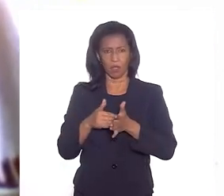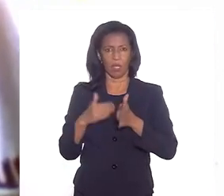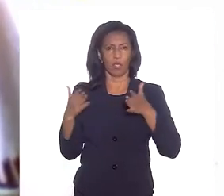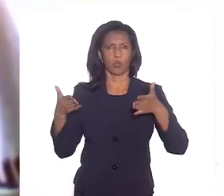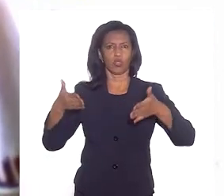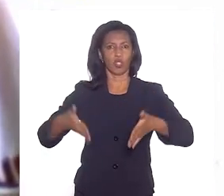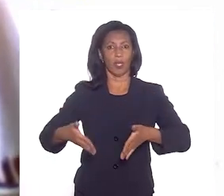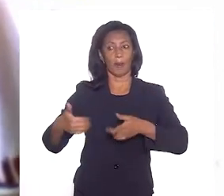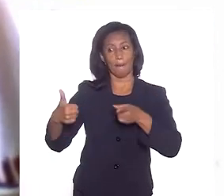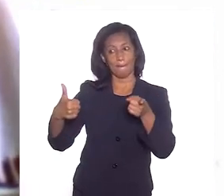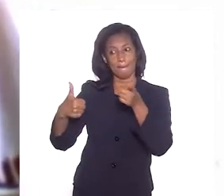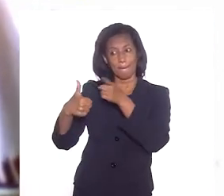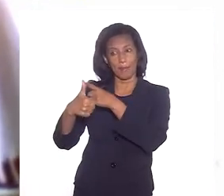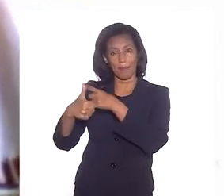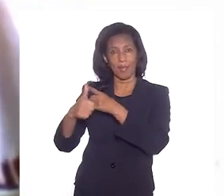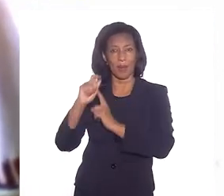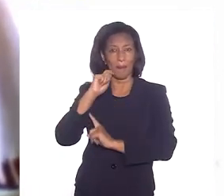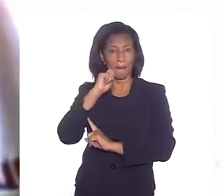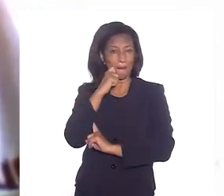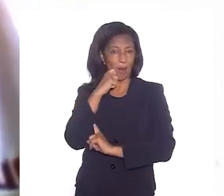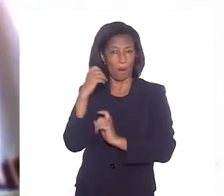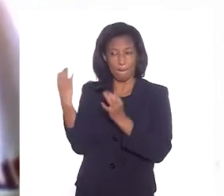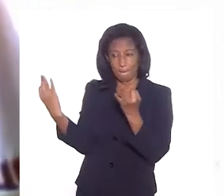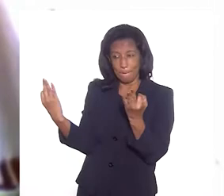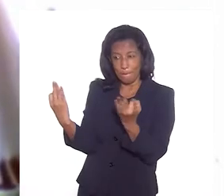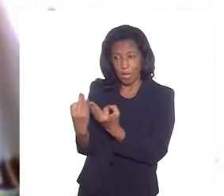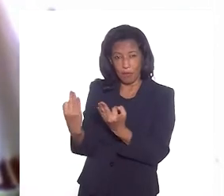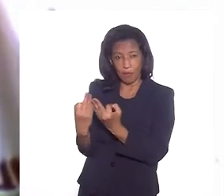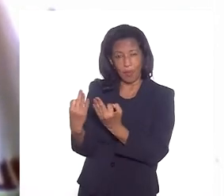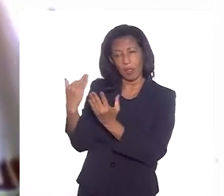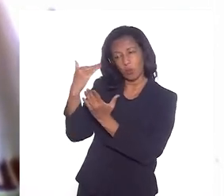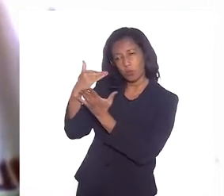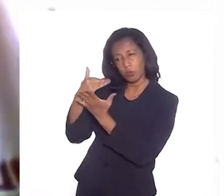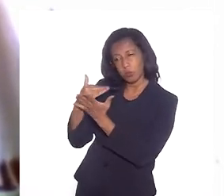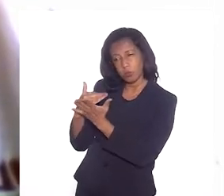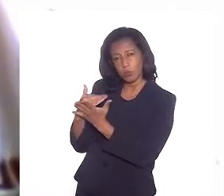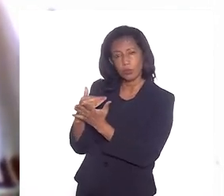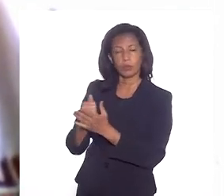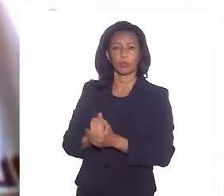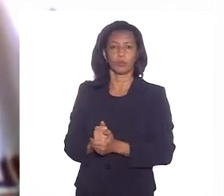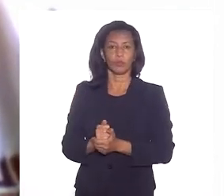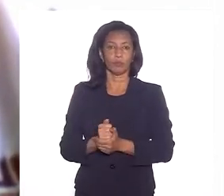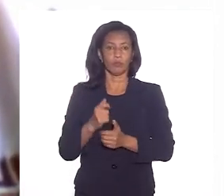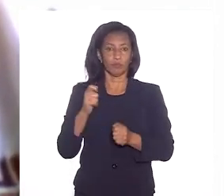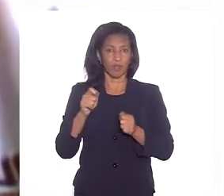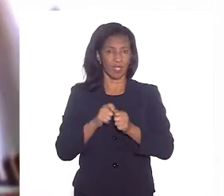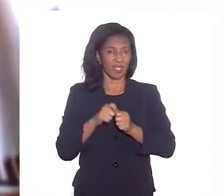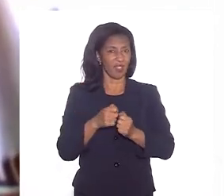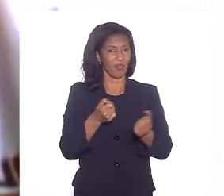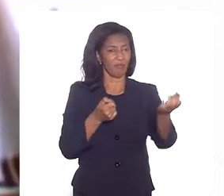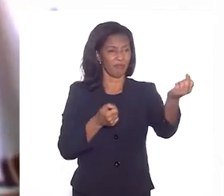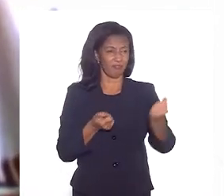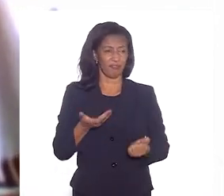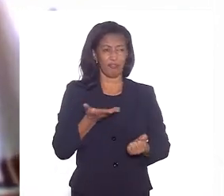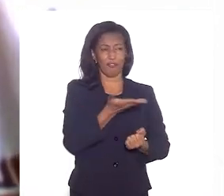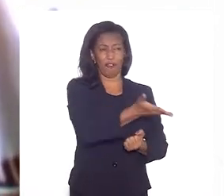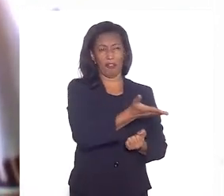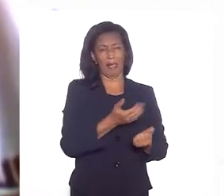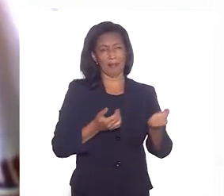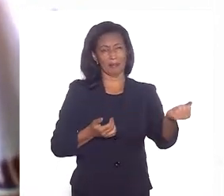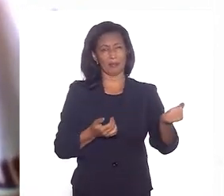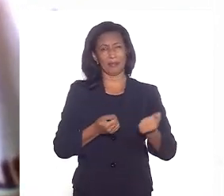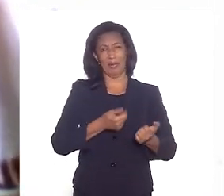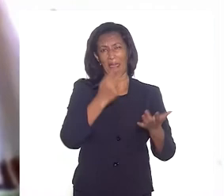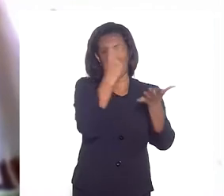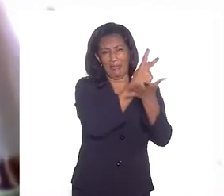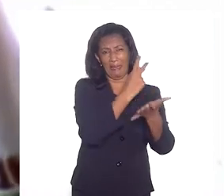até eu chegar no meu primeiro pão perfeito, né, para venda, eu tirei várias fornadas, errei